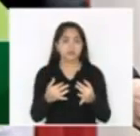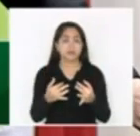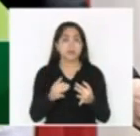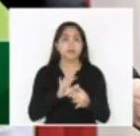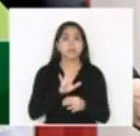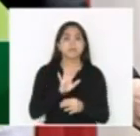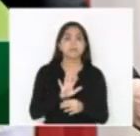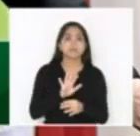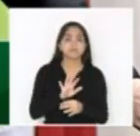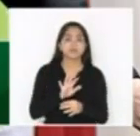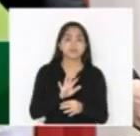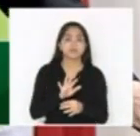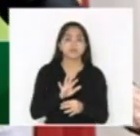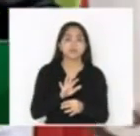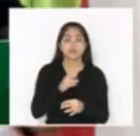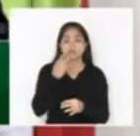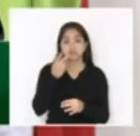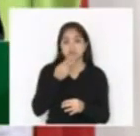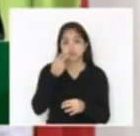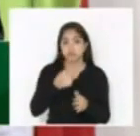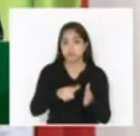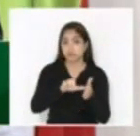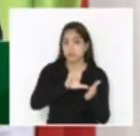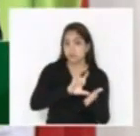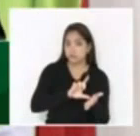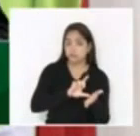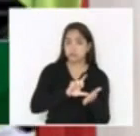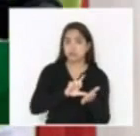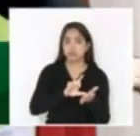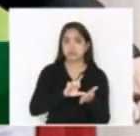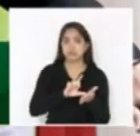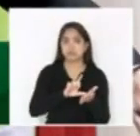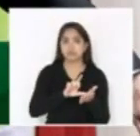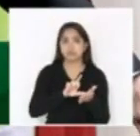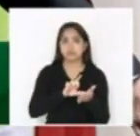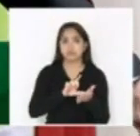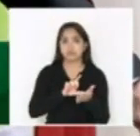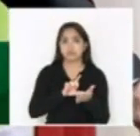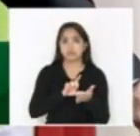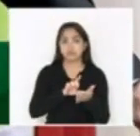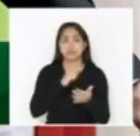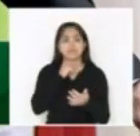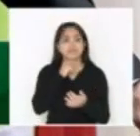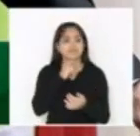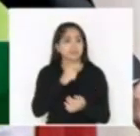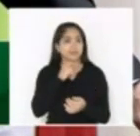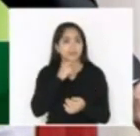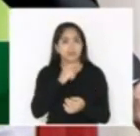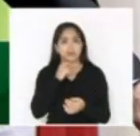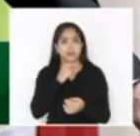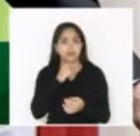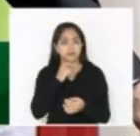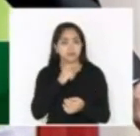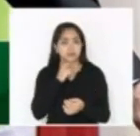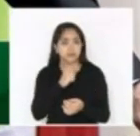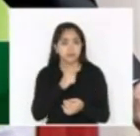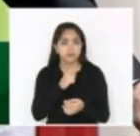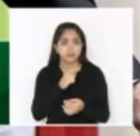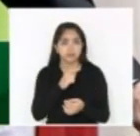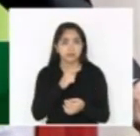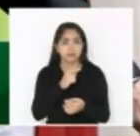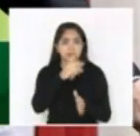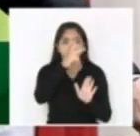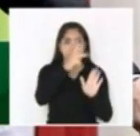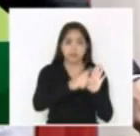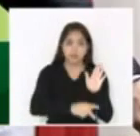mas dizer de antemão que não há nenhuma chance de prosperar esse